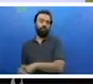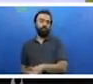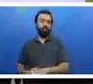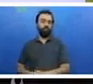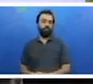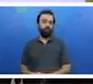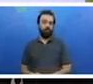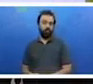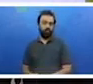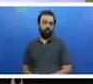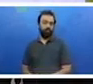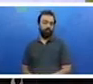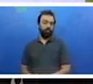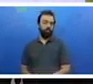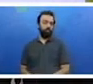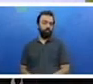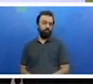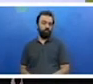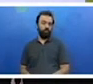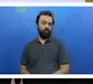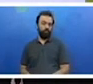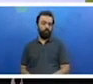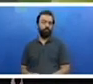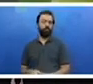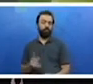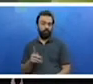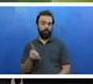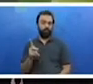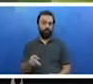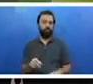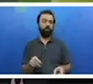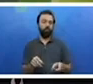Se vocês fizerem o teste aí em casa bonitinho, vão perceber que sim.